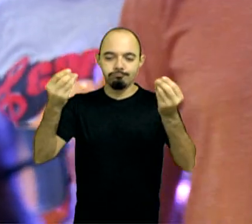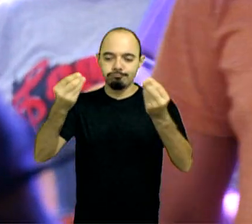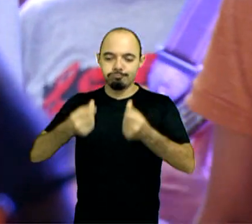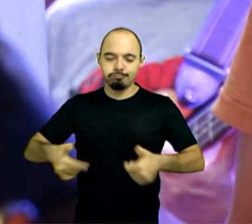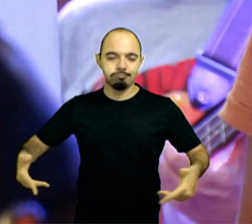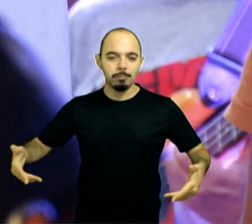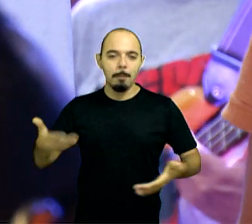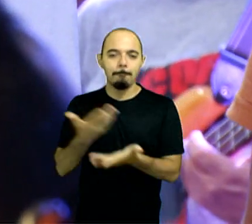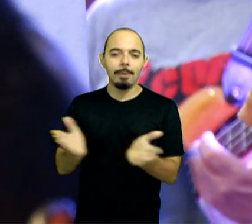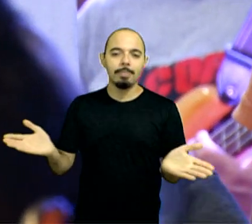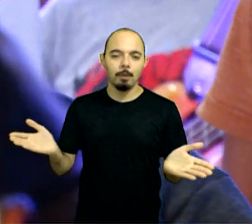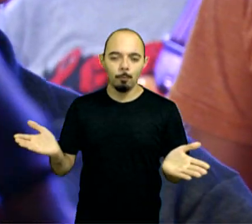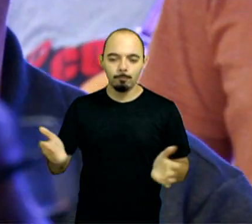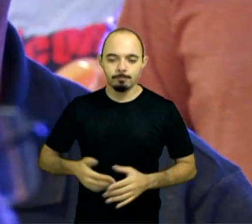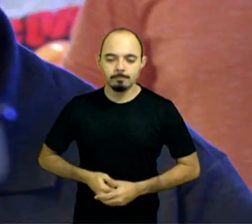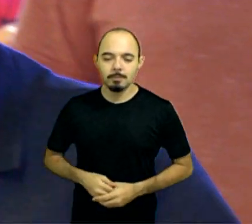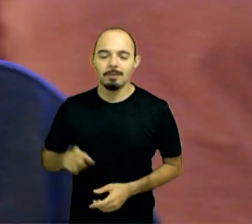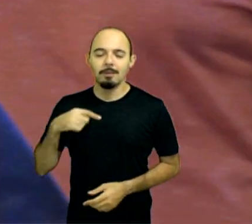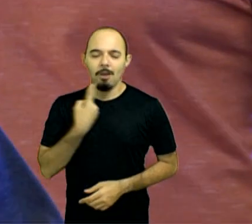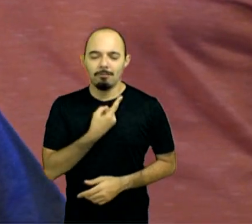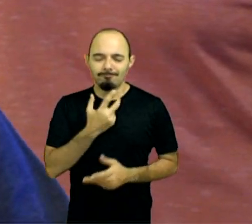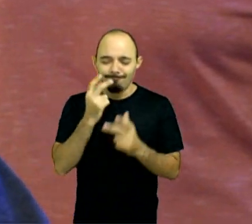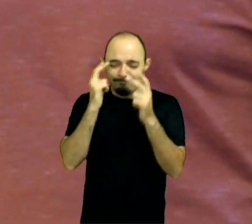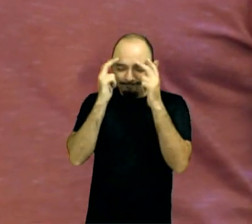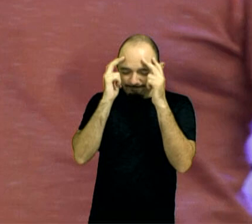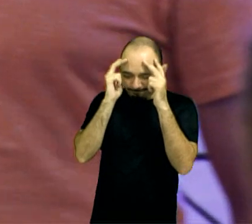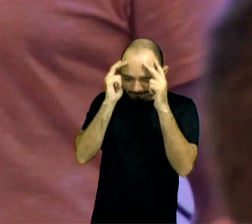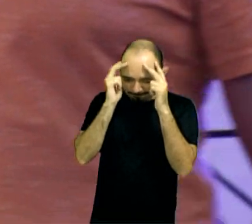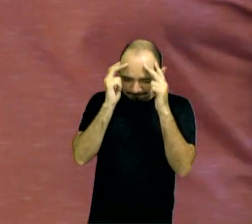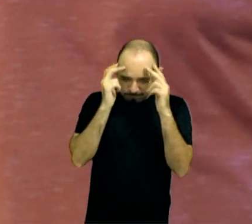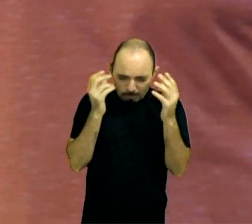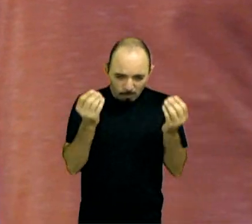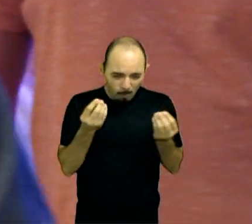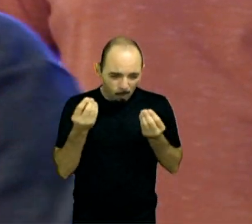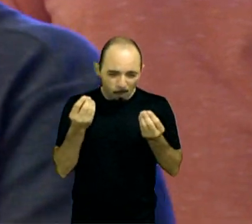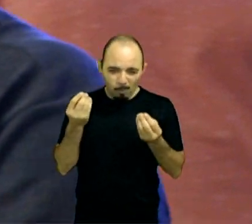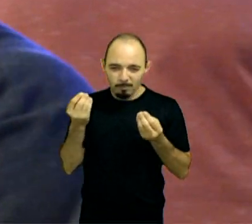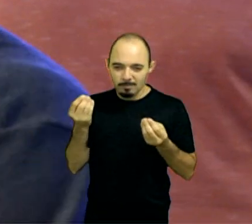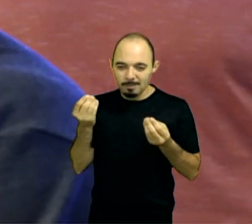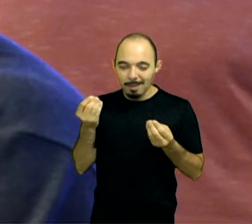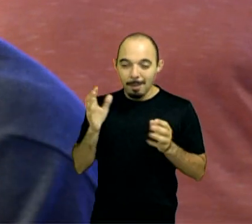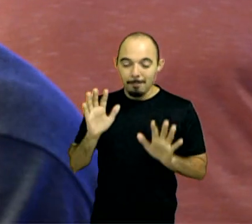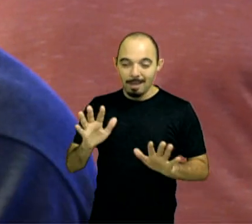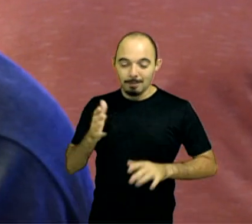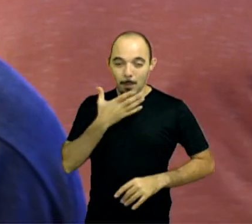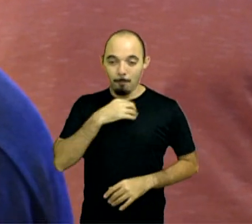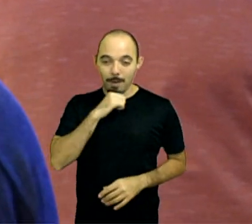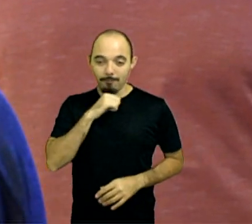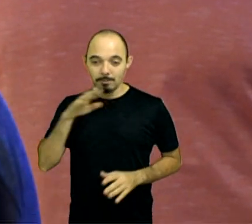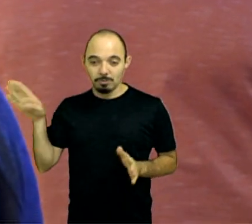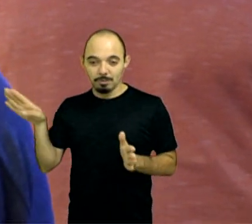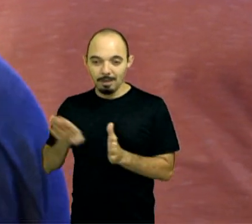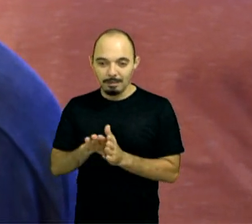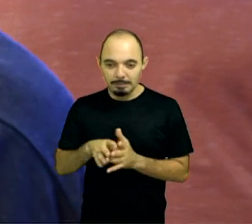A gente passou muita vergonha. Mas ele chegava tão animado com Jesus.